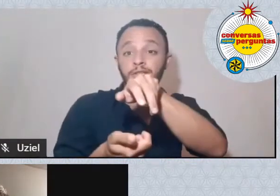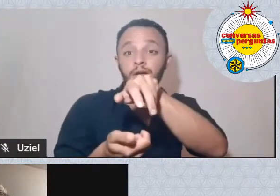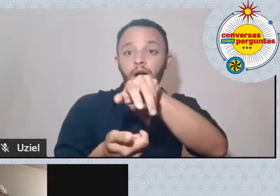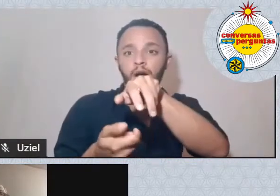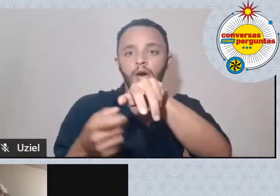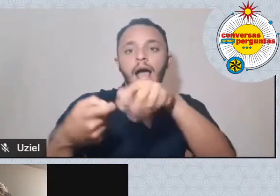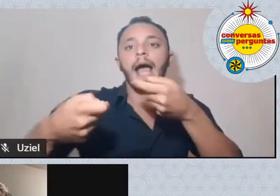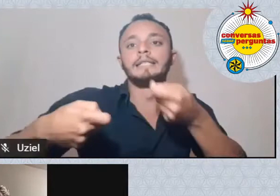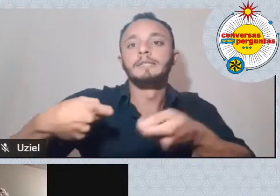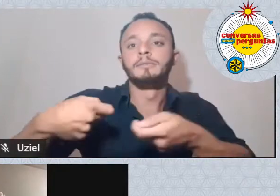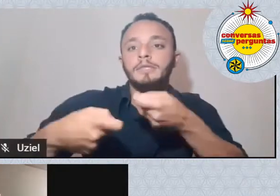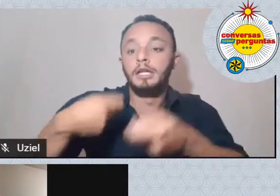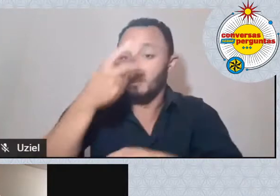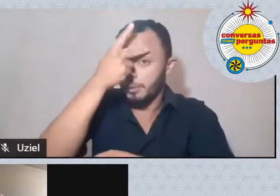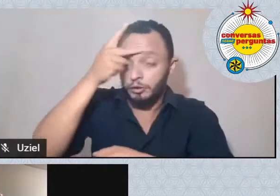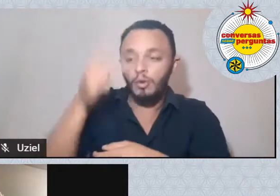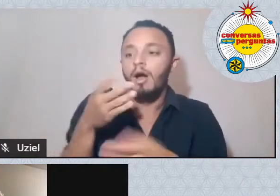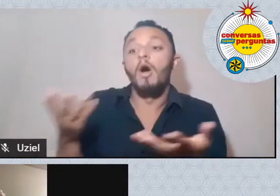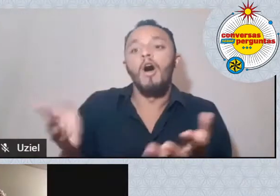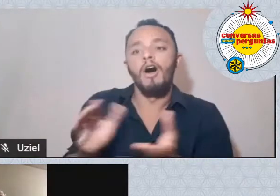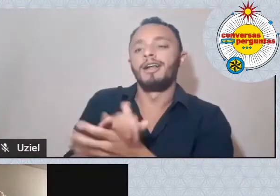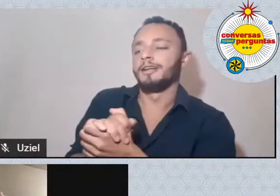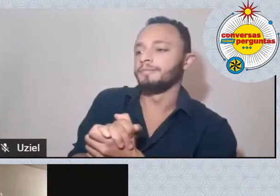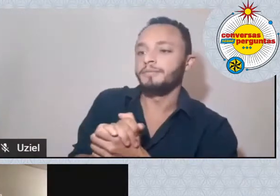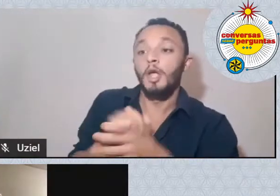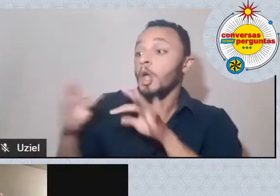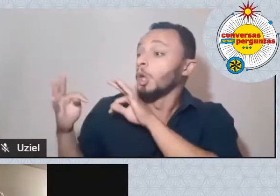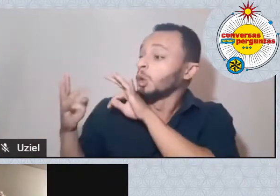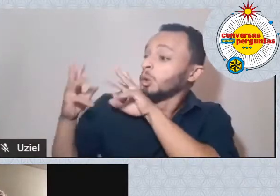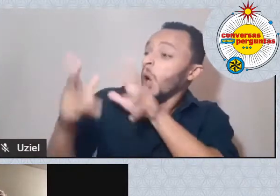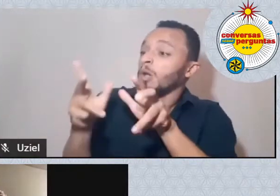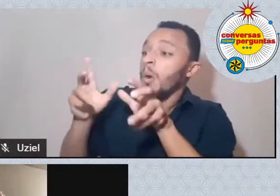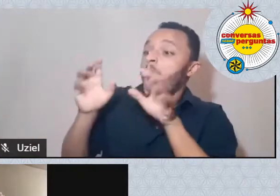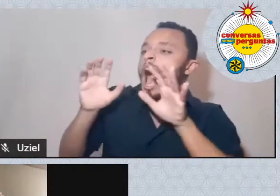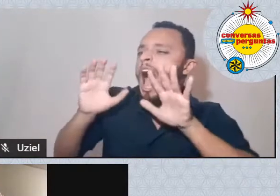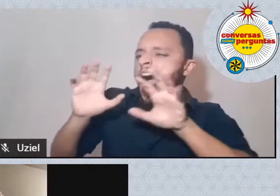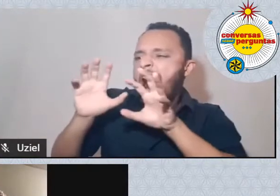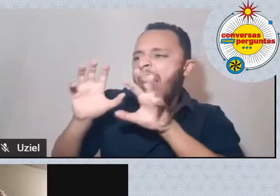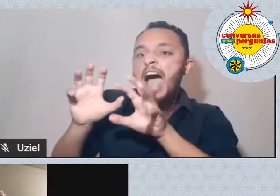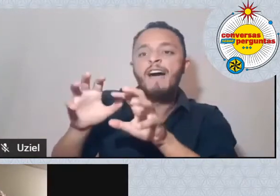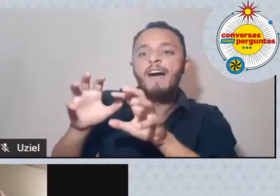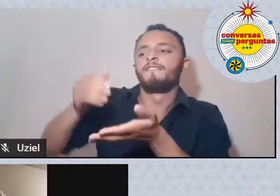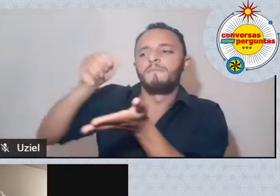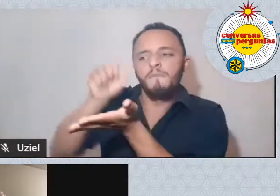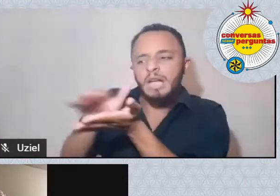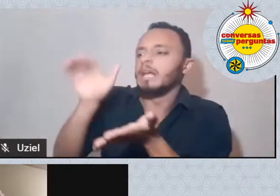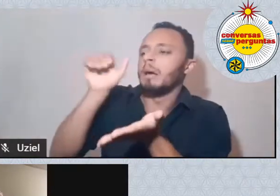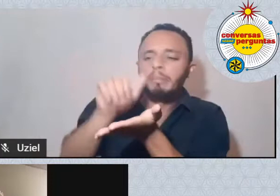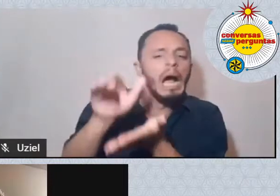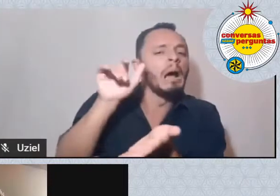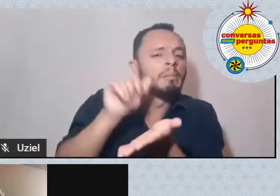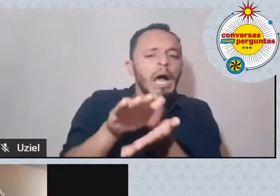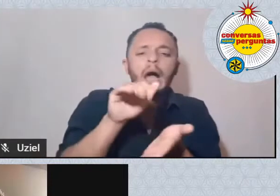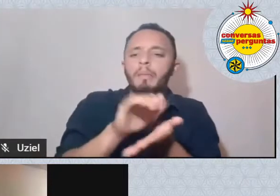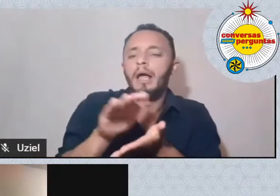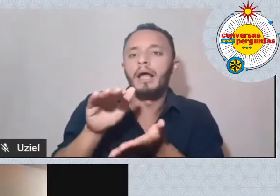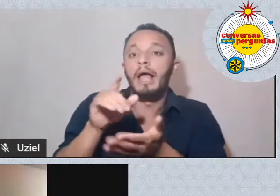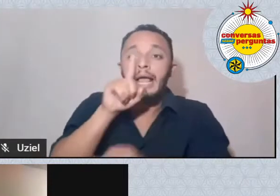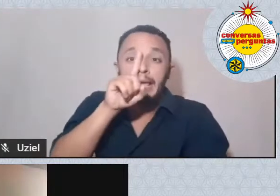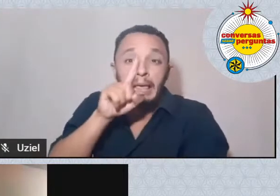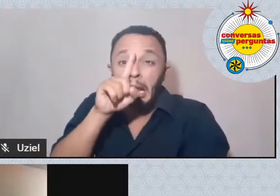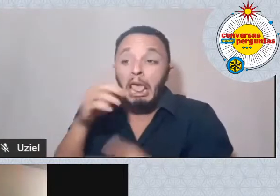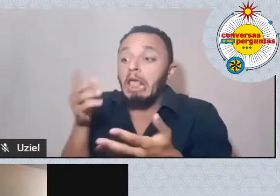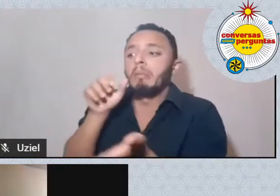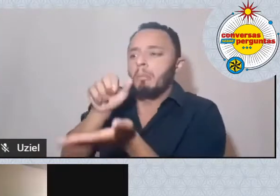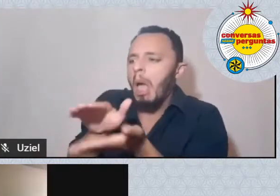pessoas, né? Dizer, olha, está todo mundo ameaçado, vamos demitir, é a crise chegando. O que acontece? As pessoas ficam com